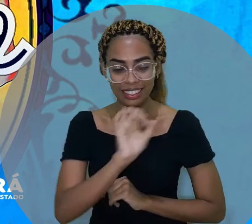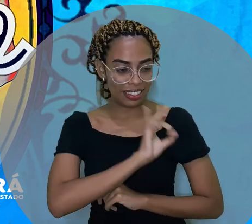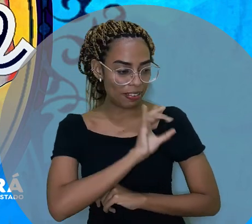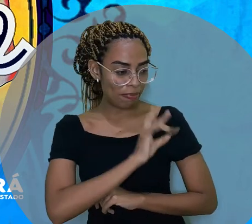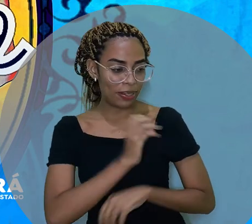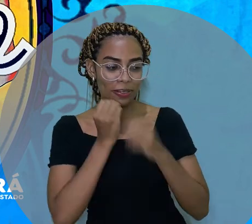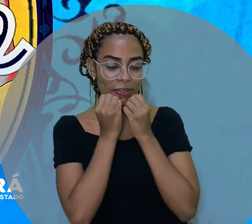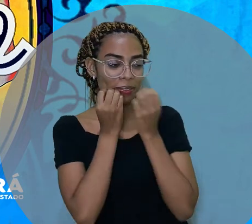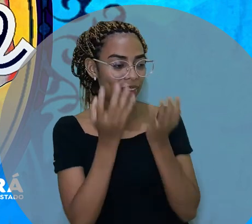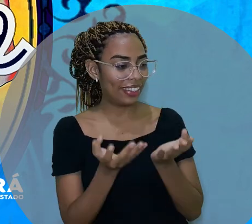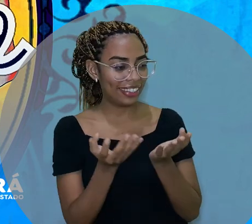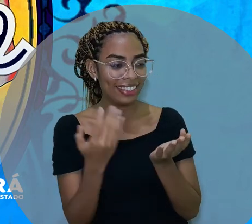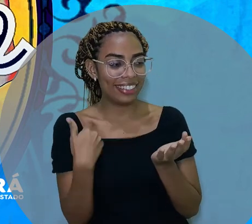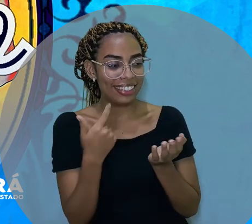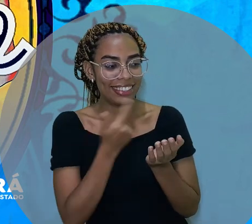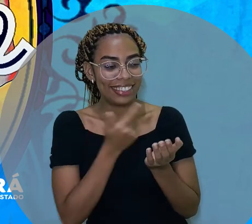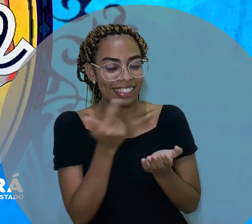também. Jura?